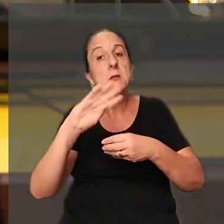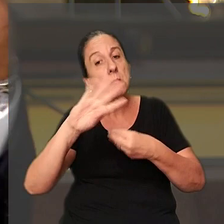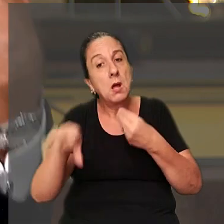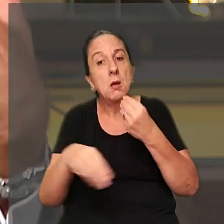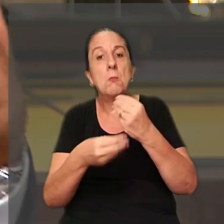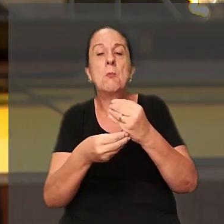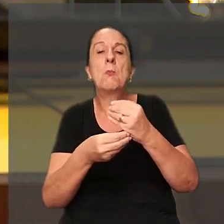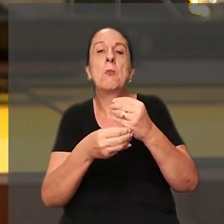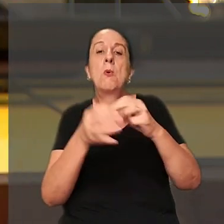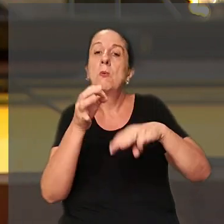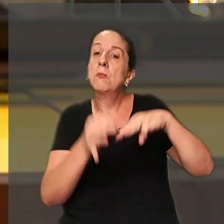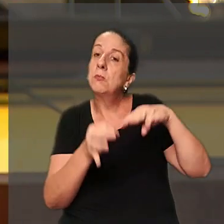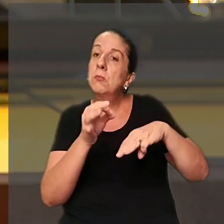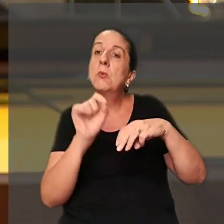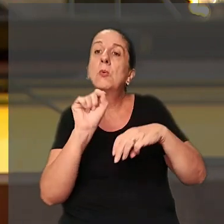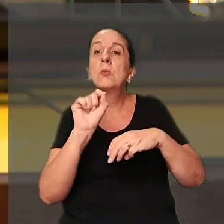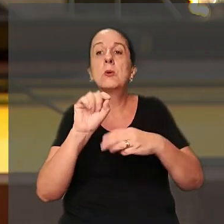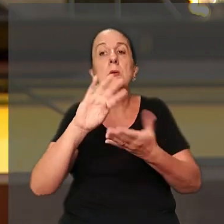repor aqueles que